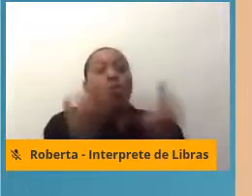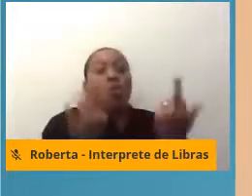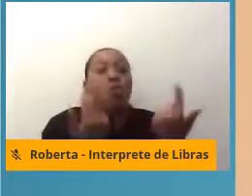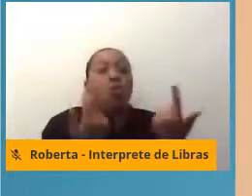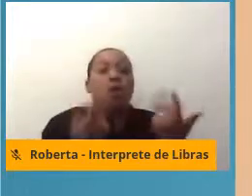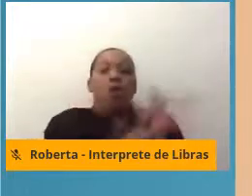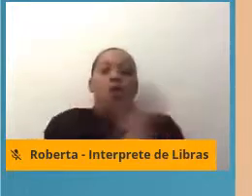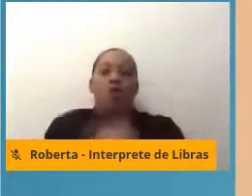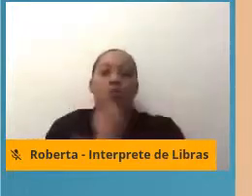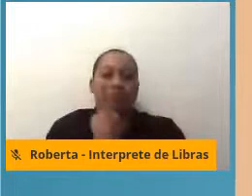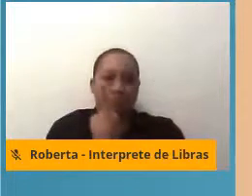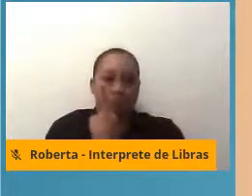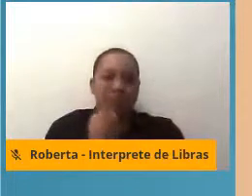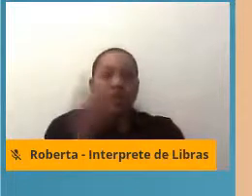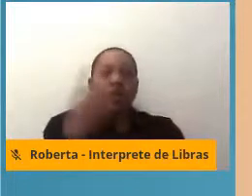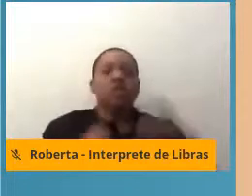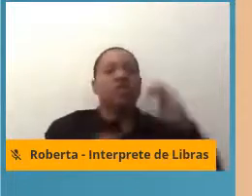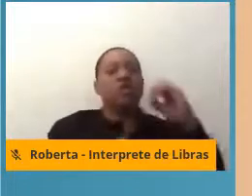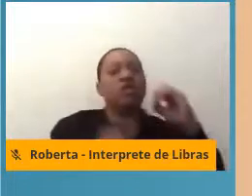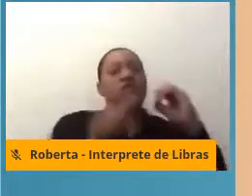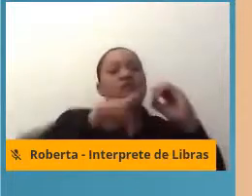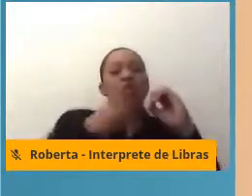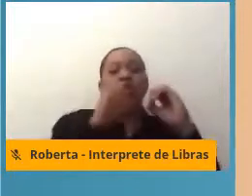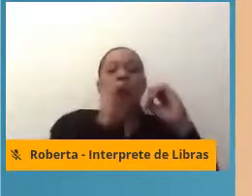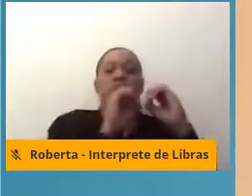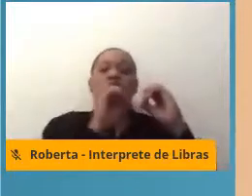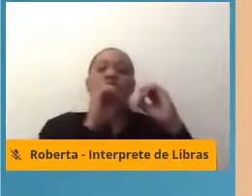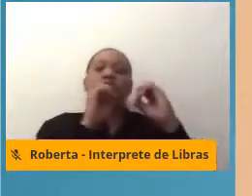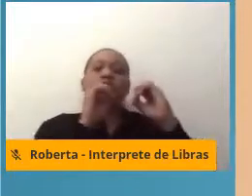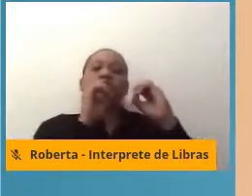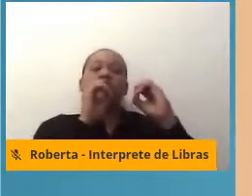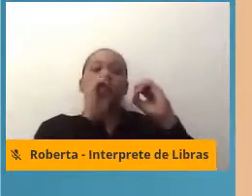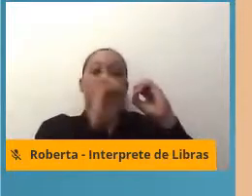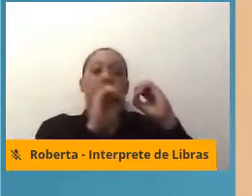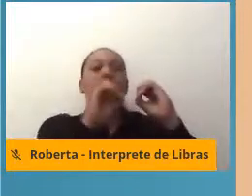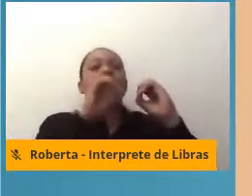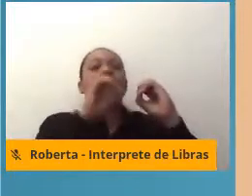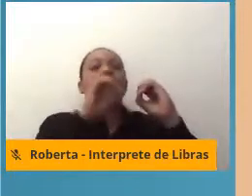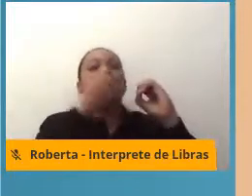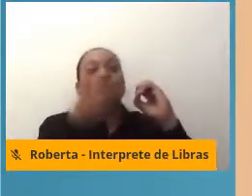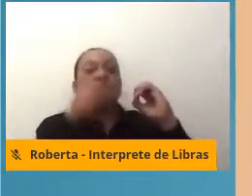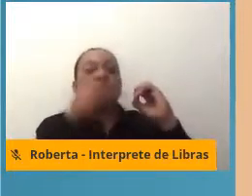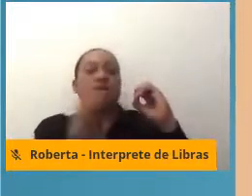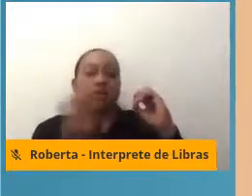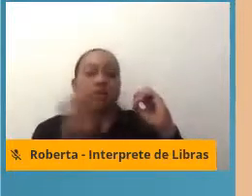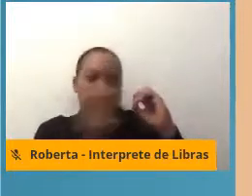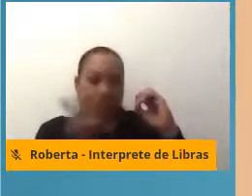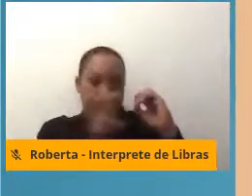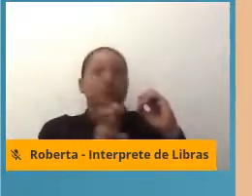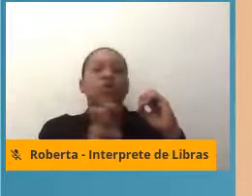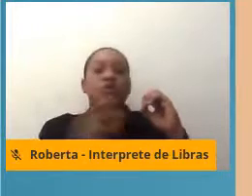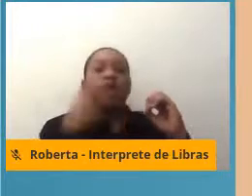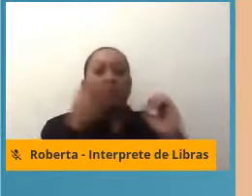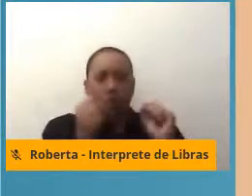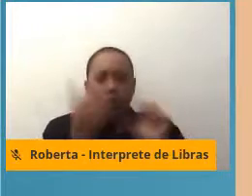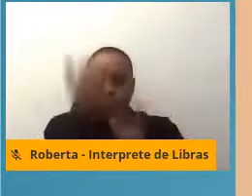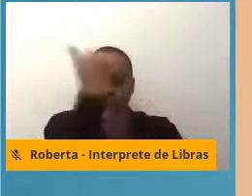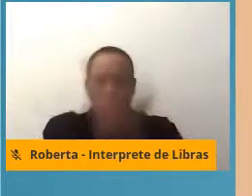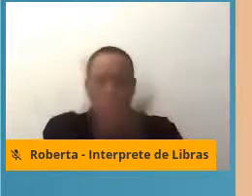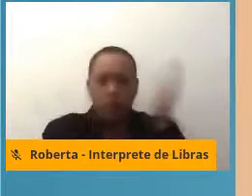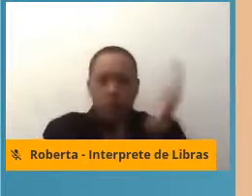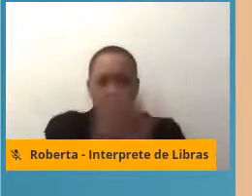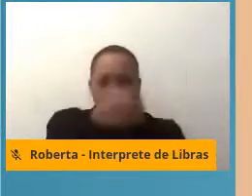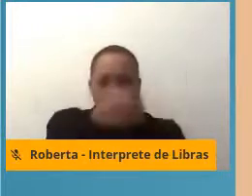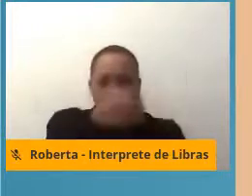está com 0,055. Ele é não reagente. Eu posso excluir 100%? 100% não. Mas se ele fez no